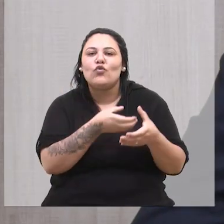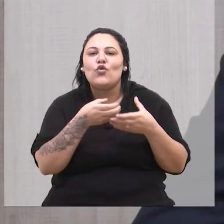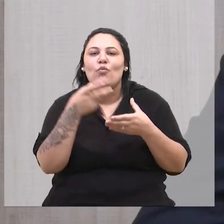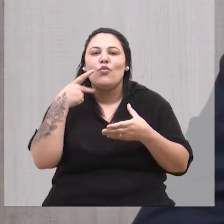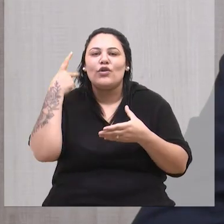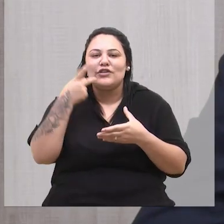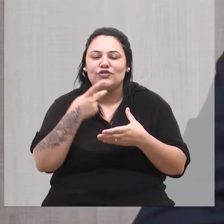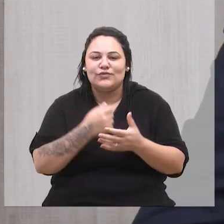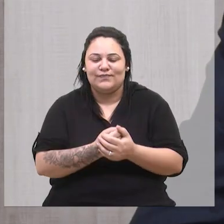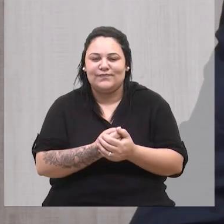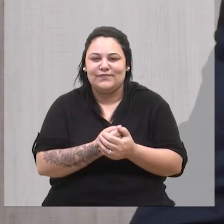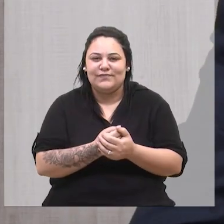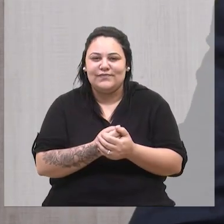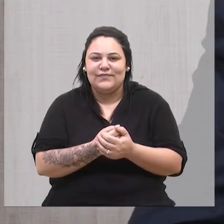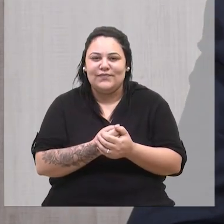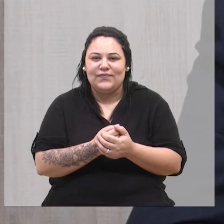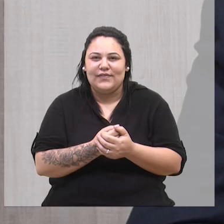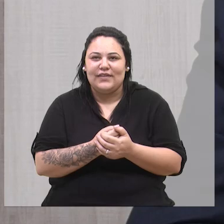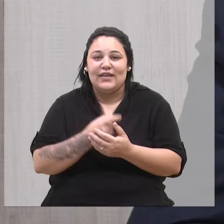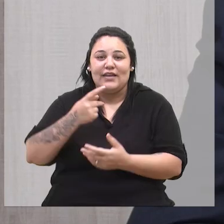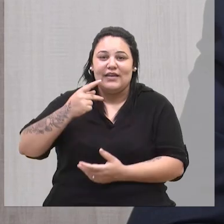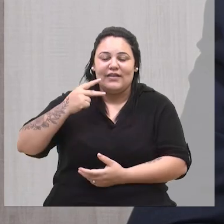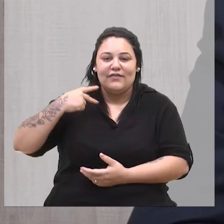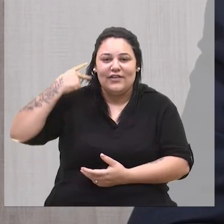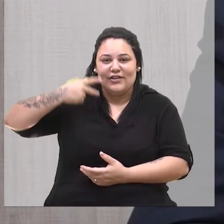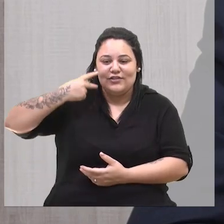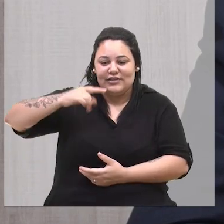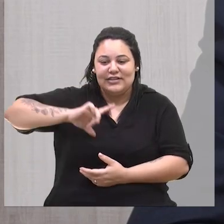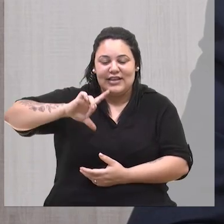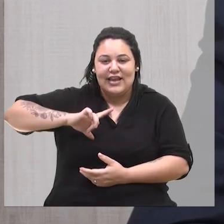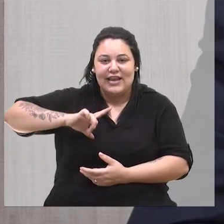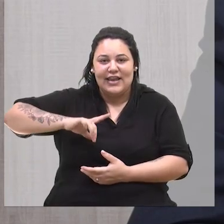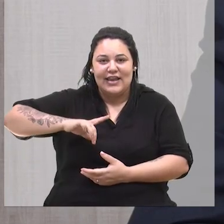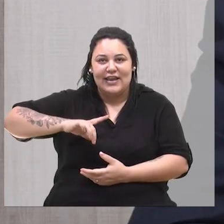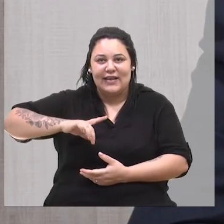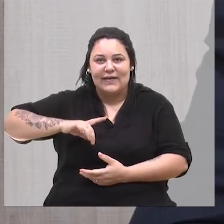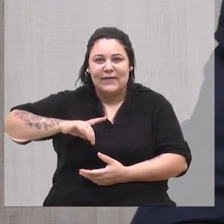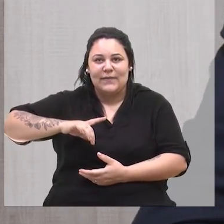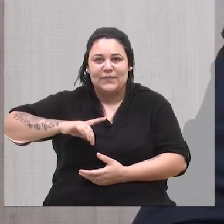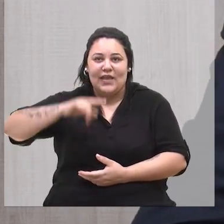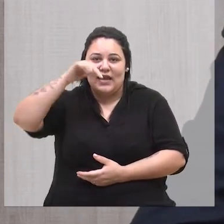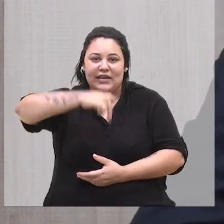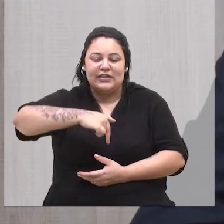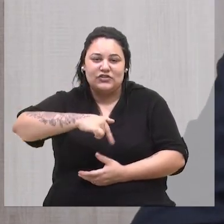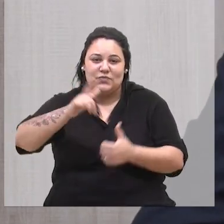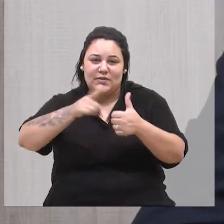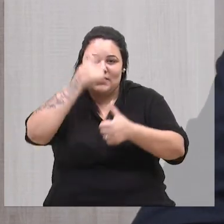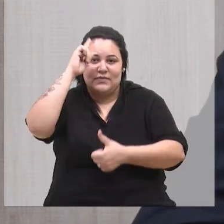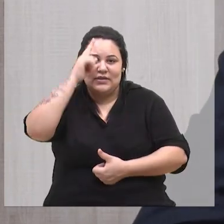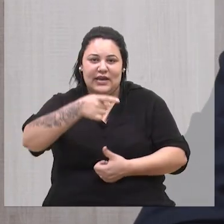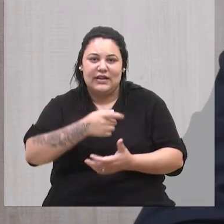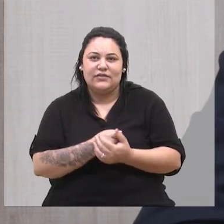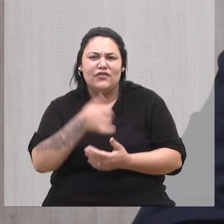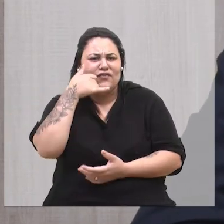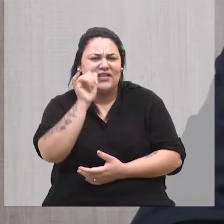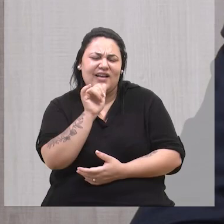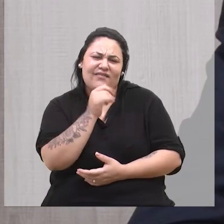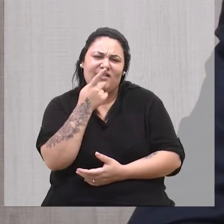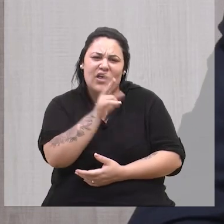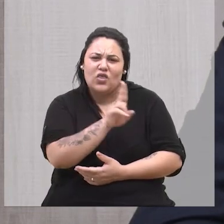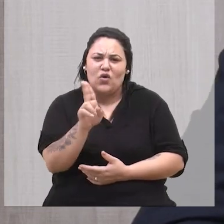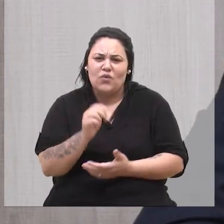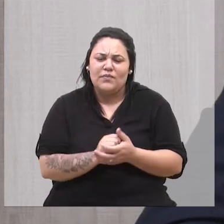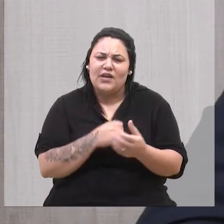nova geração agora, vereadoras que nós temos aqui na casa de primeiro mandato? Eu vou evitar citar nomes, mas